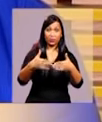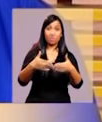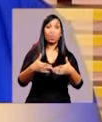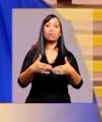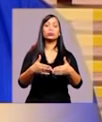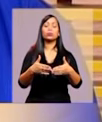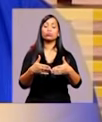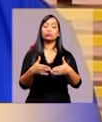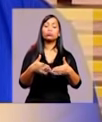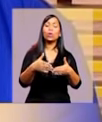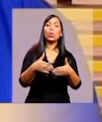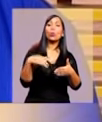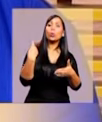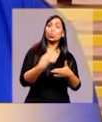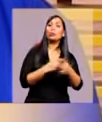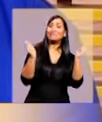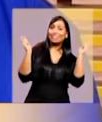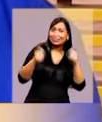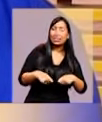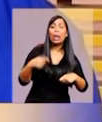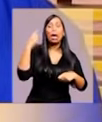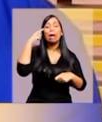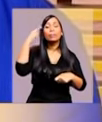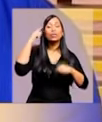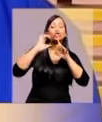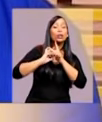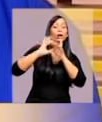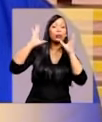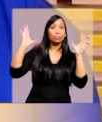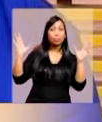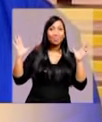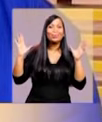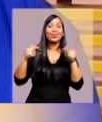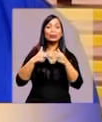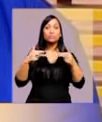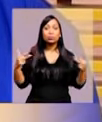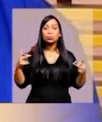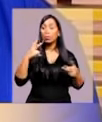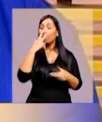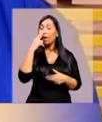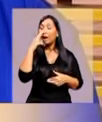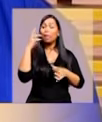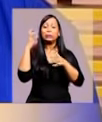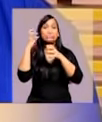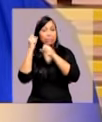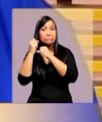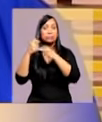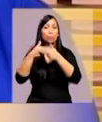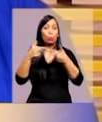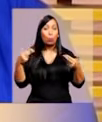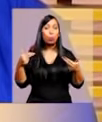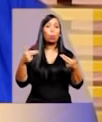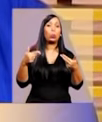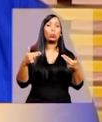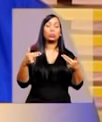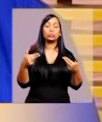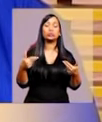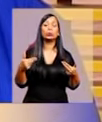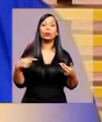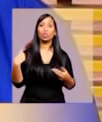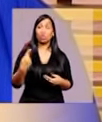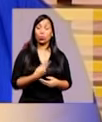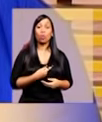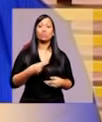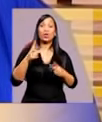referência de como é possível libertar a mente desses ciclos de aprisionamento, dessas bolhas de